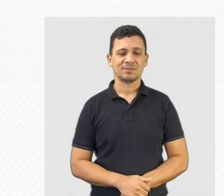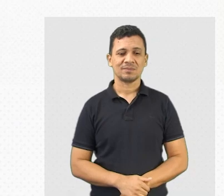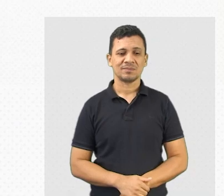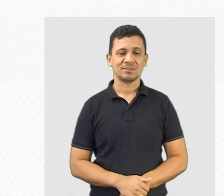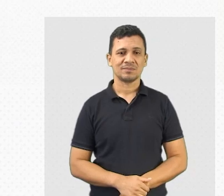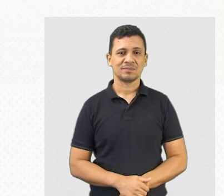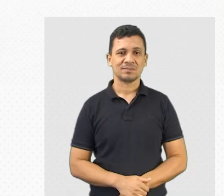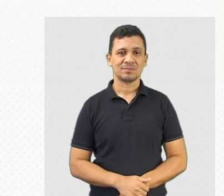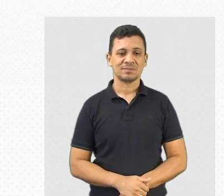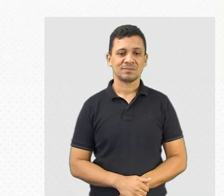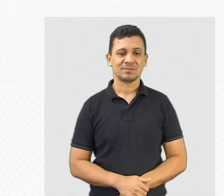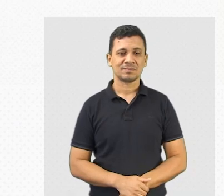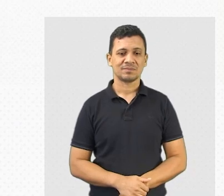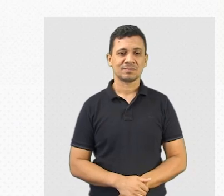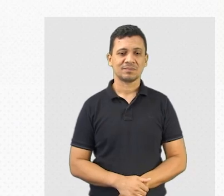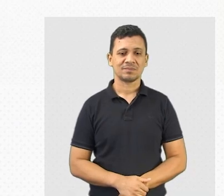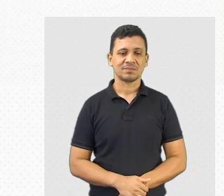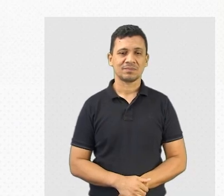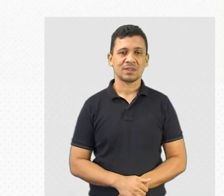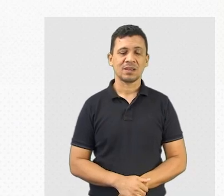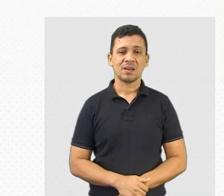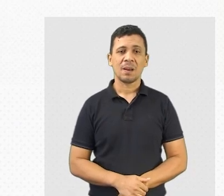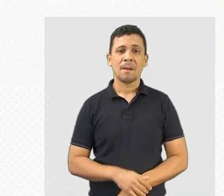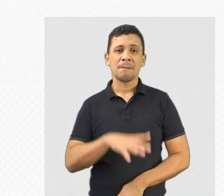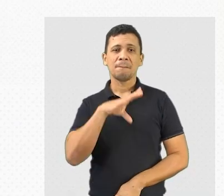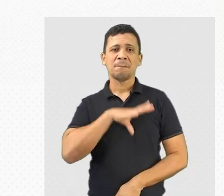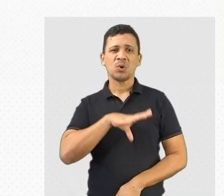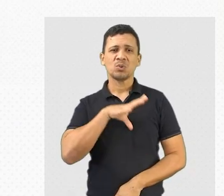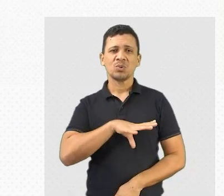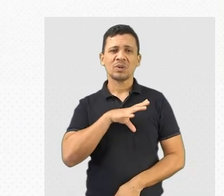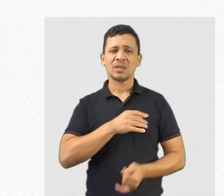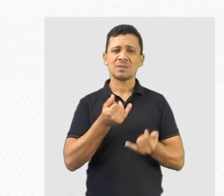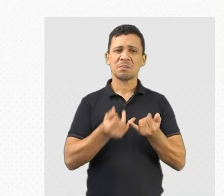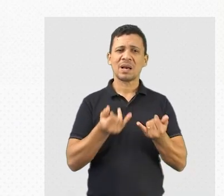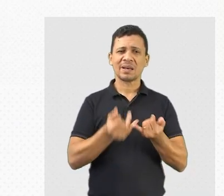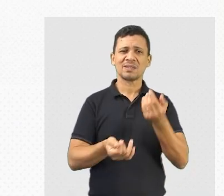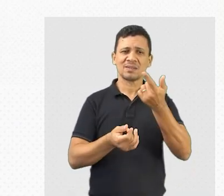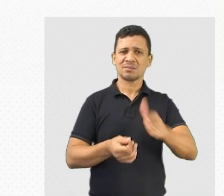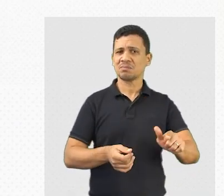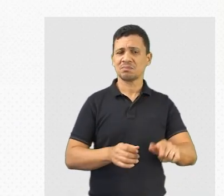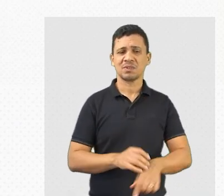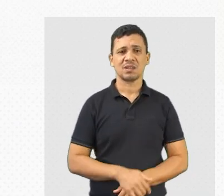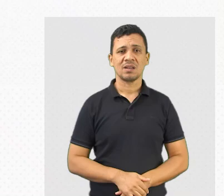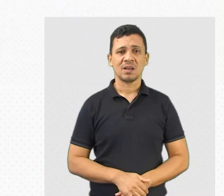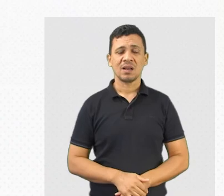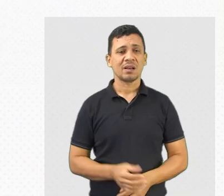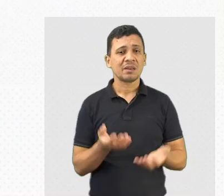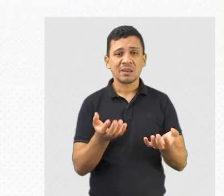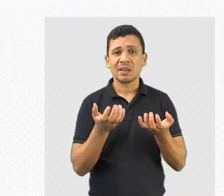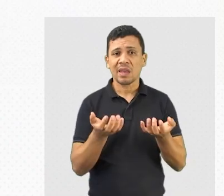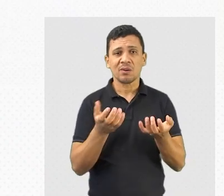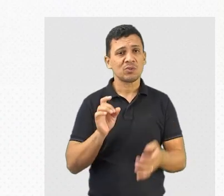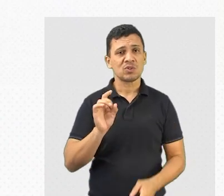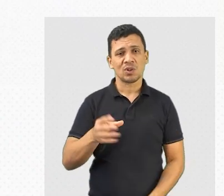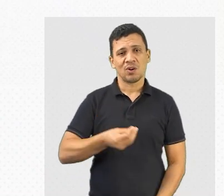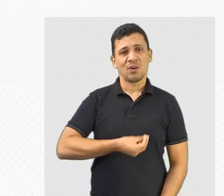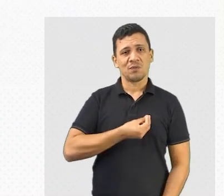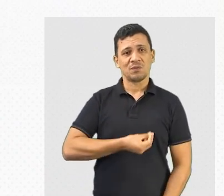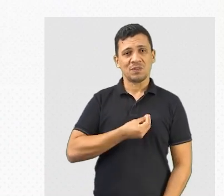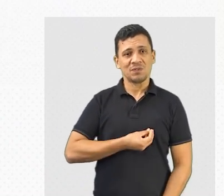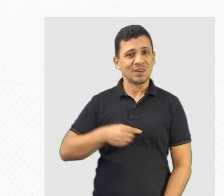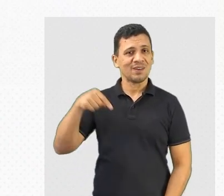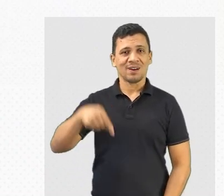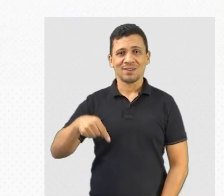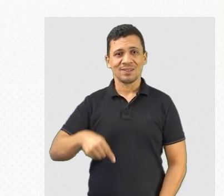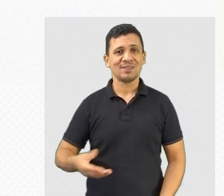alive. E aí ele usa uma expressão que em português parece ser um pouco redundante. Eu apenas quero viver enquanto eu estou